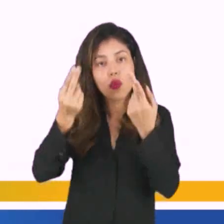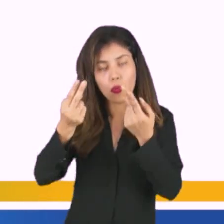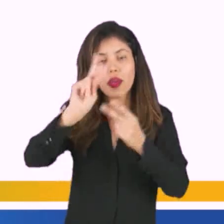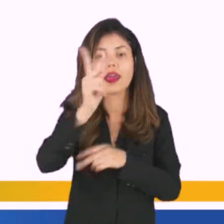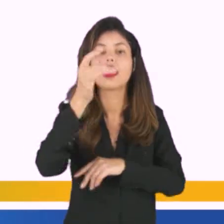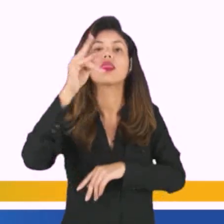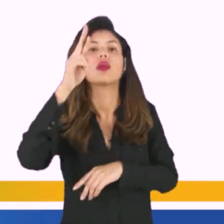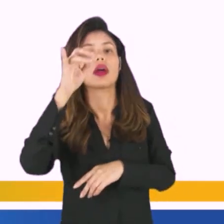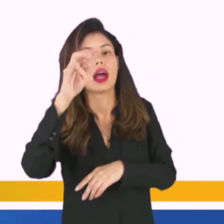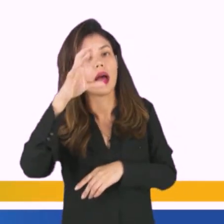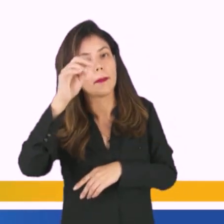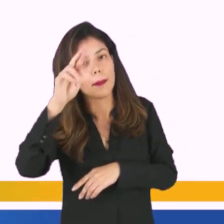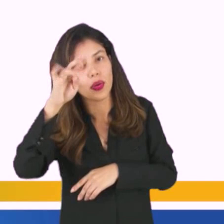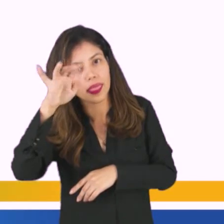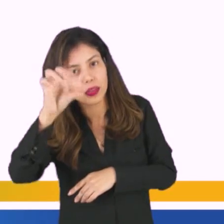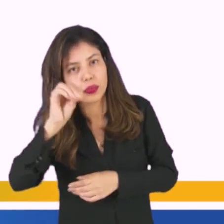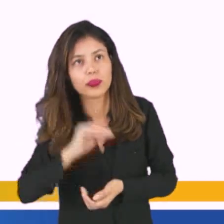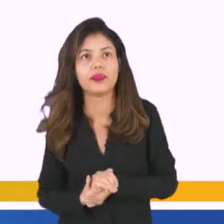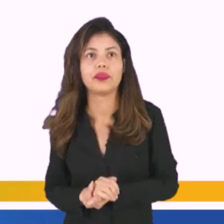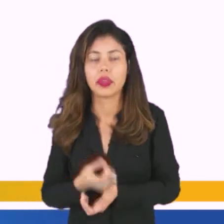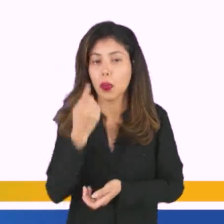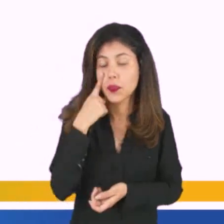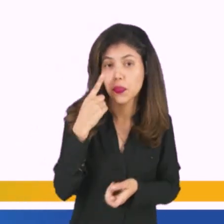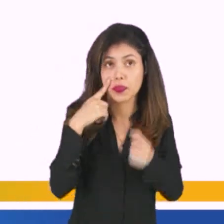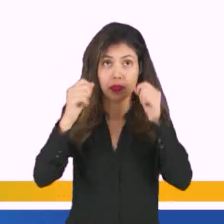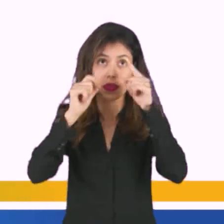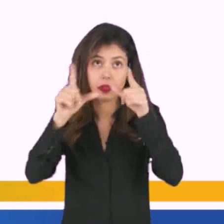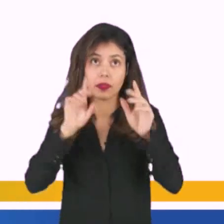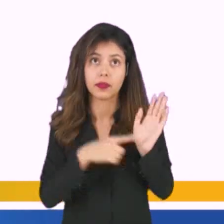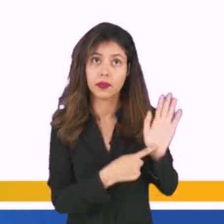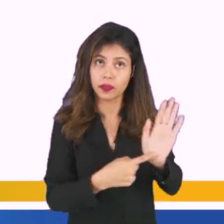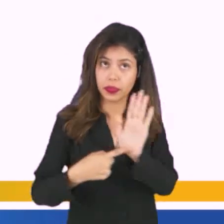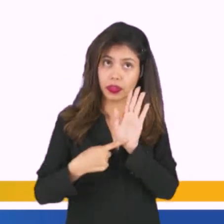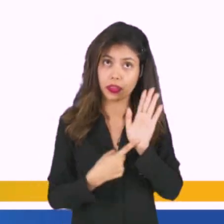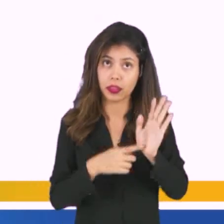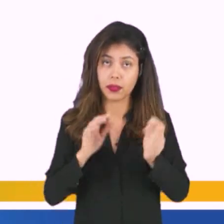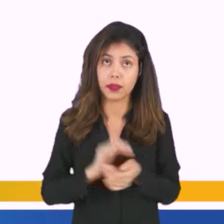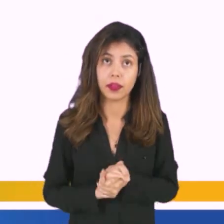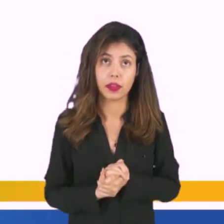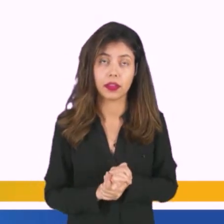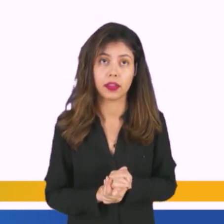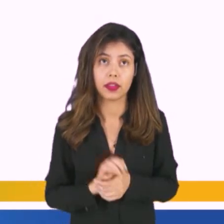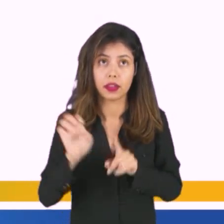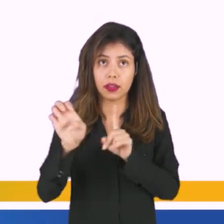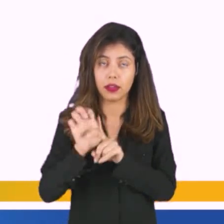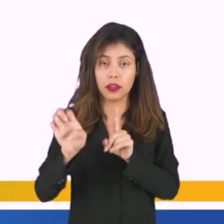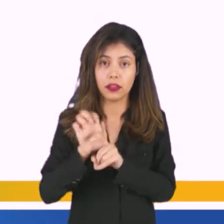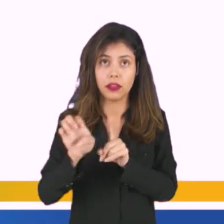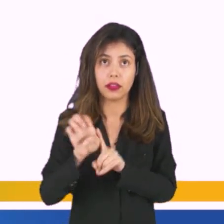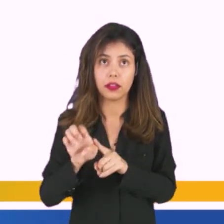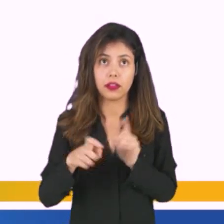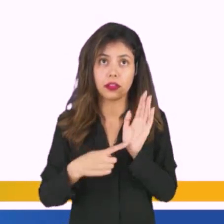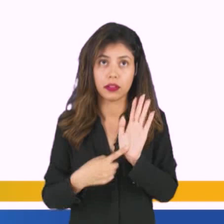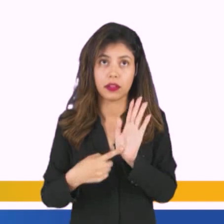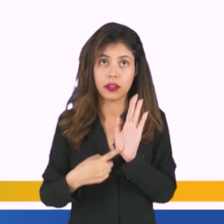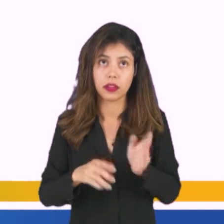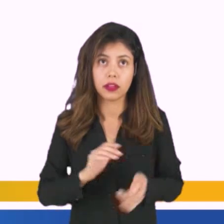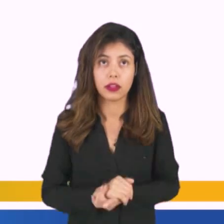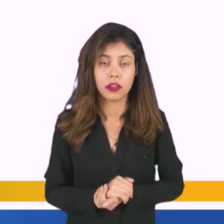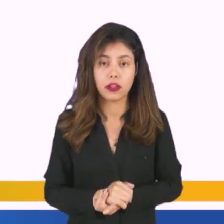E observando essa outra estrutura, as estruturas da letra E, você vai ver que aqui tem a